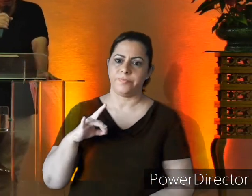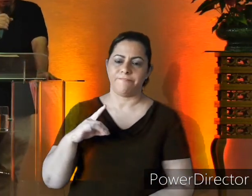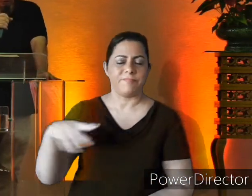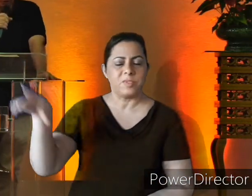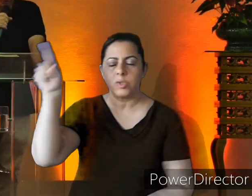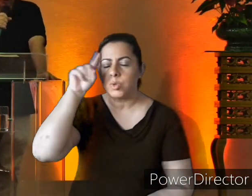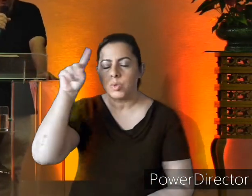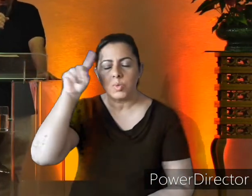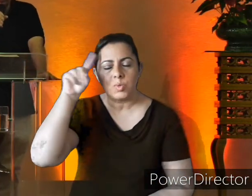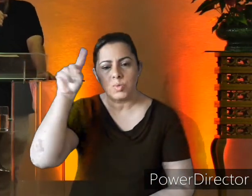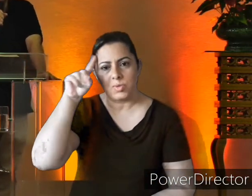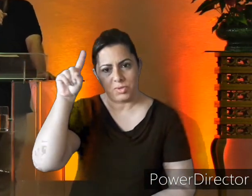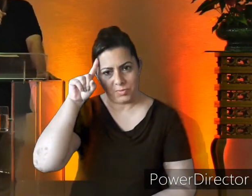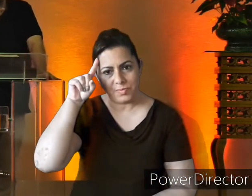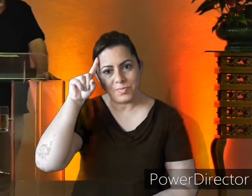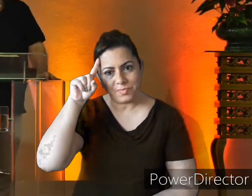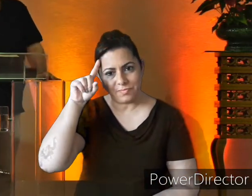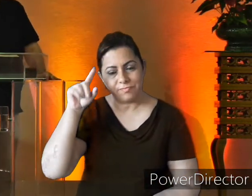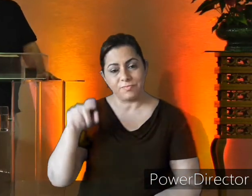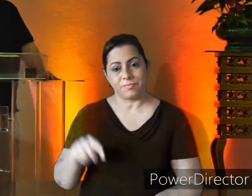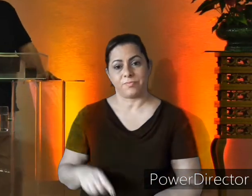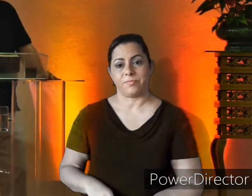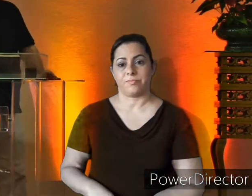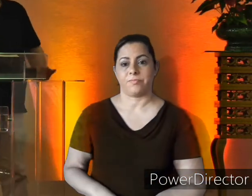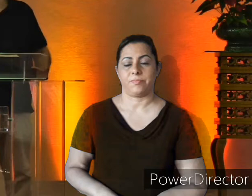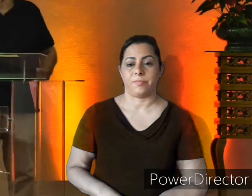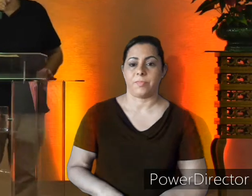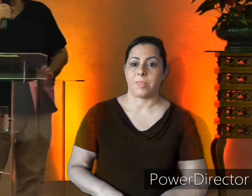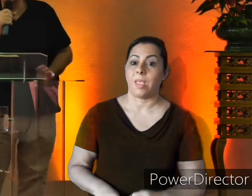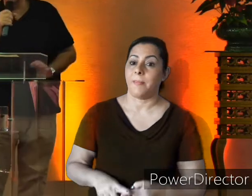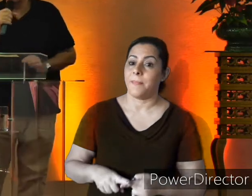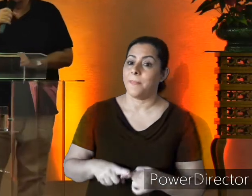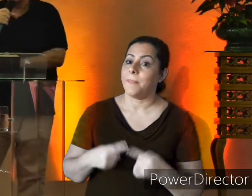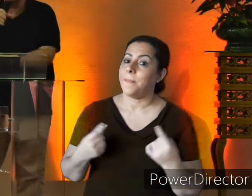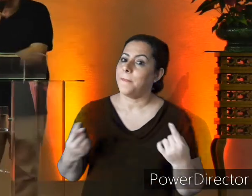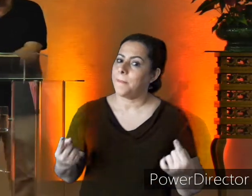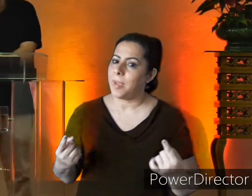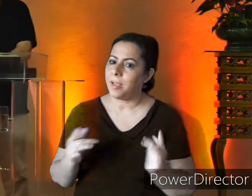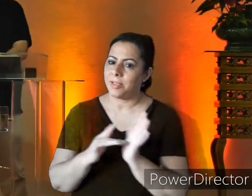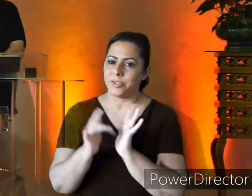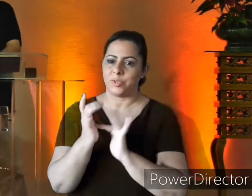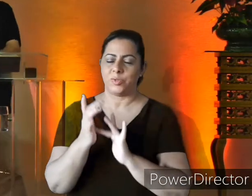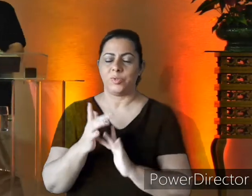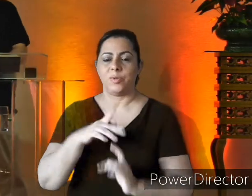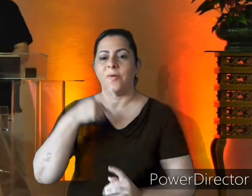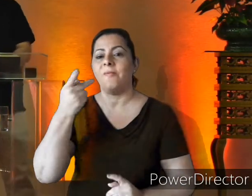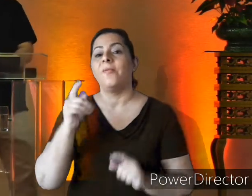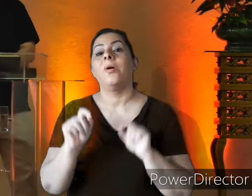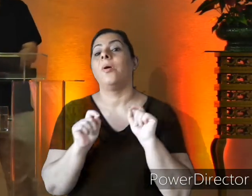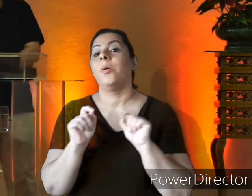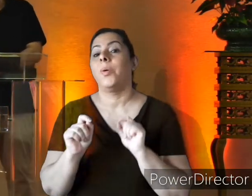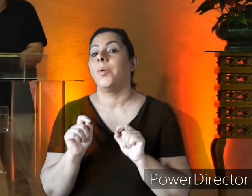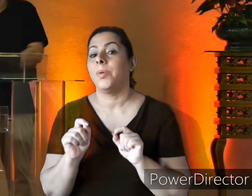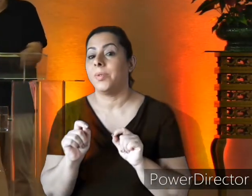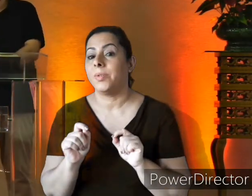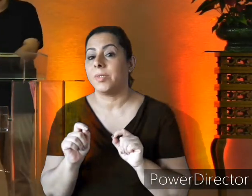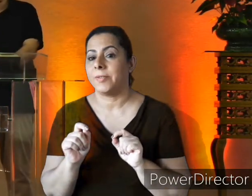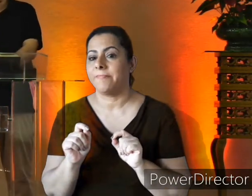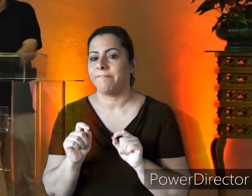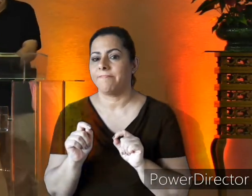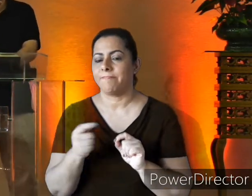o próprio Senhor Jesus Cristo declarou: eu estarei convosco todos os dias, até